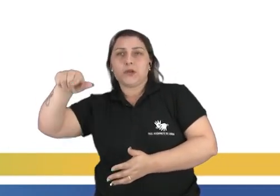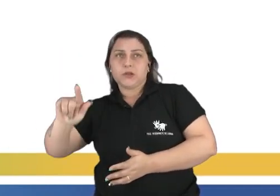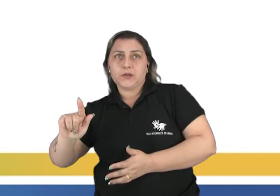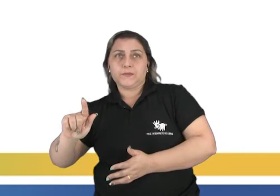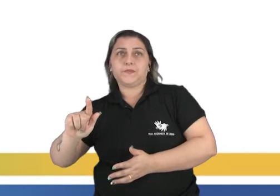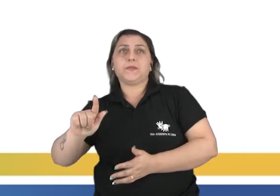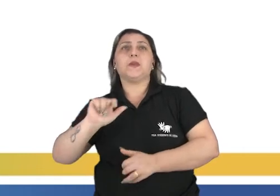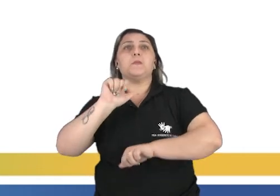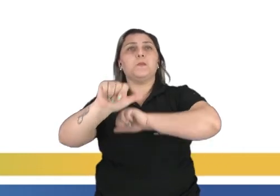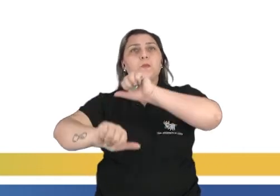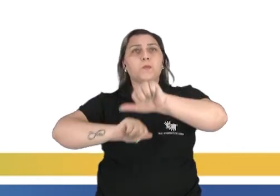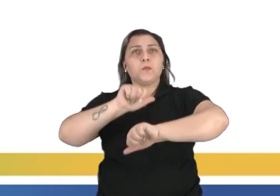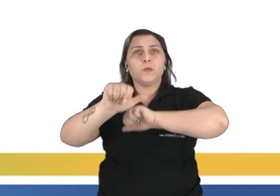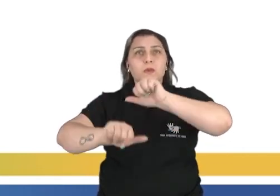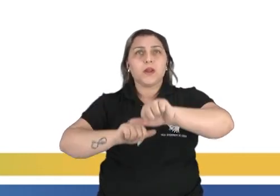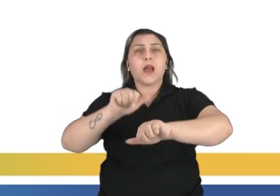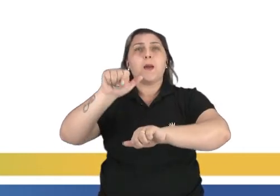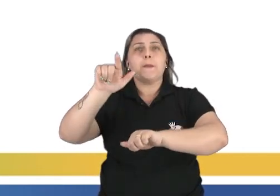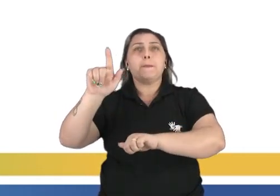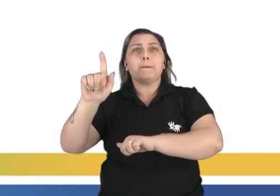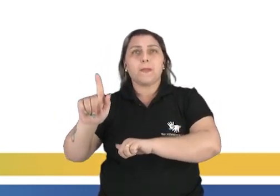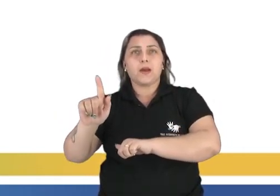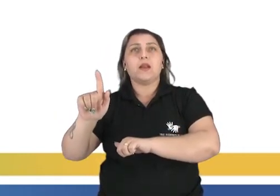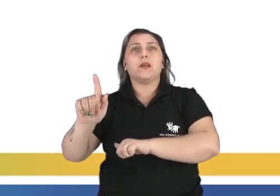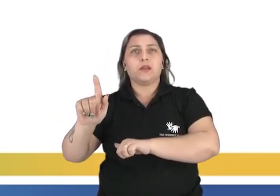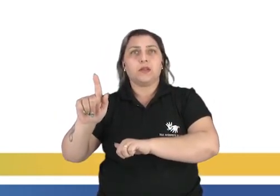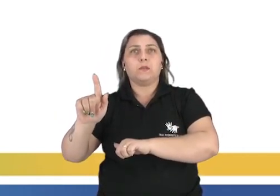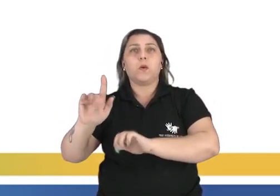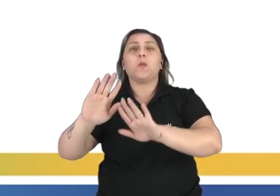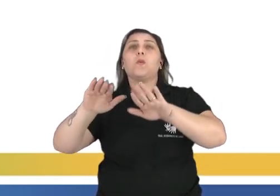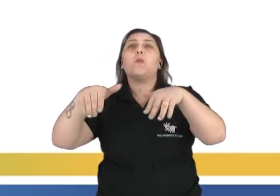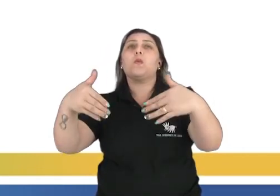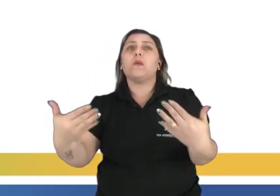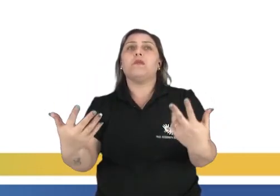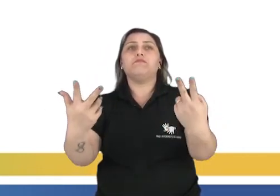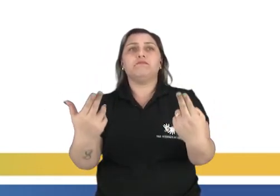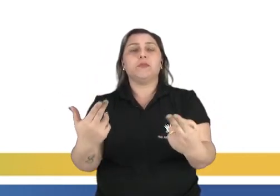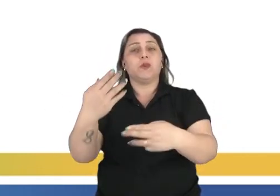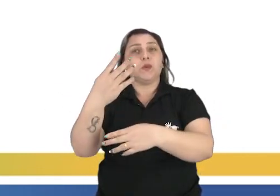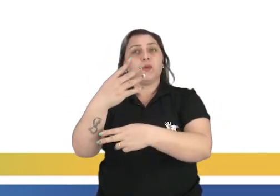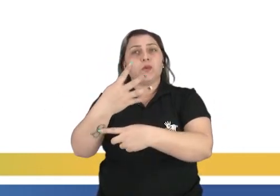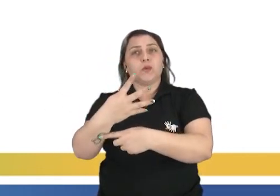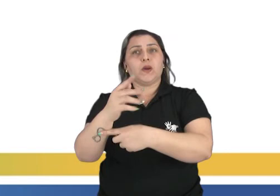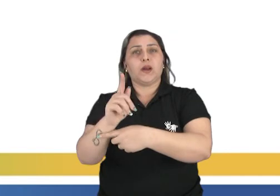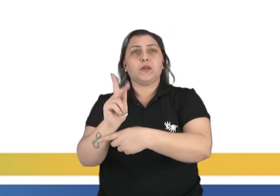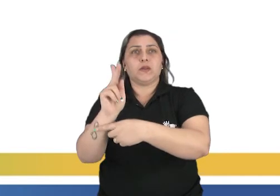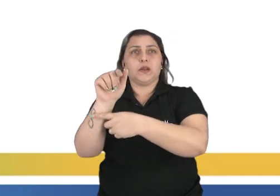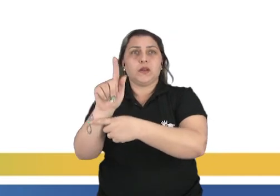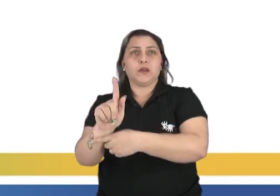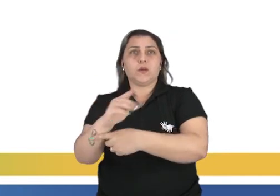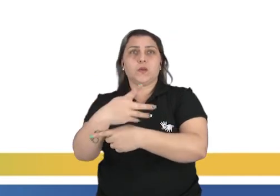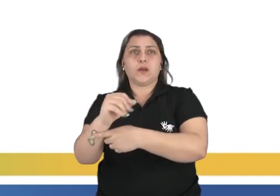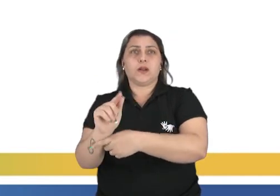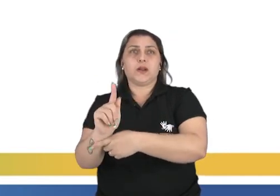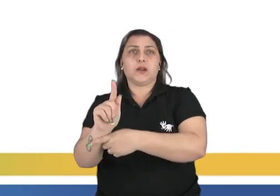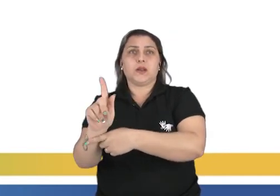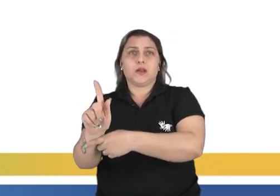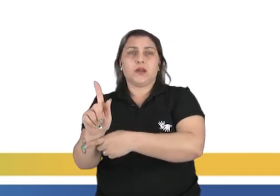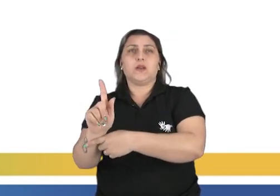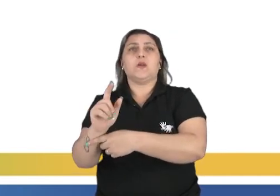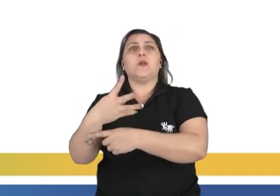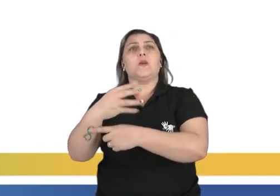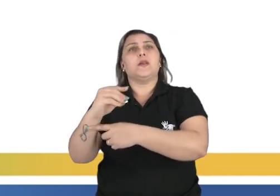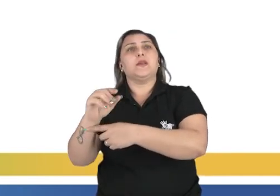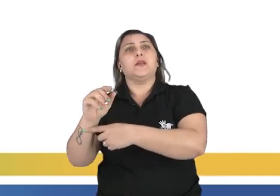miligramas. Convertendo esse valor para quilogramas, né, vai ser o quê? Vai ser 4 quilos, 40 quilos,